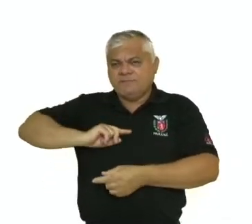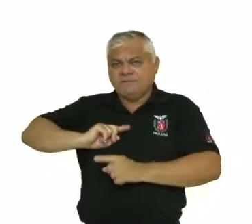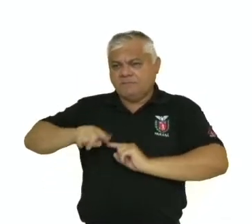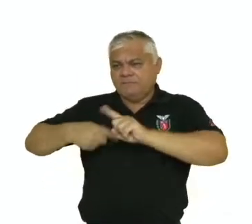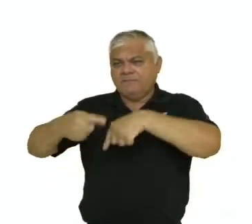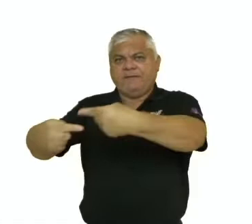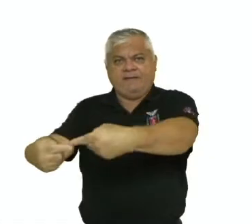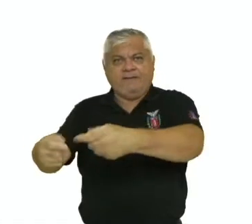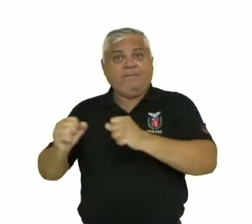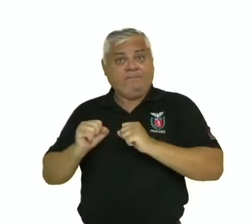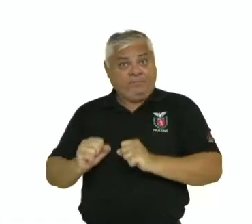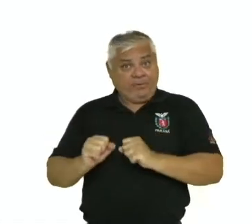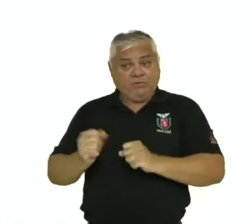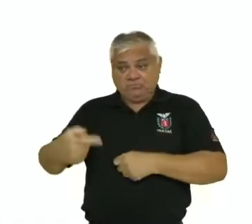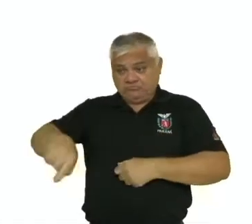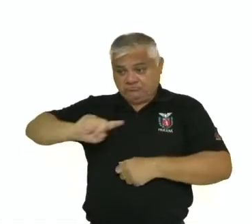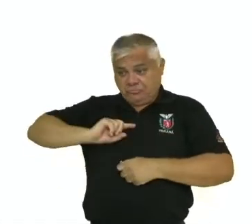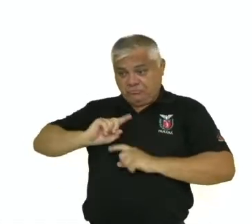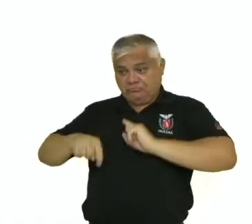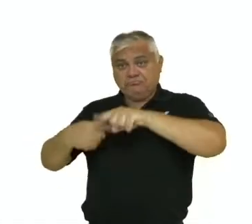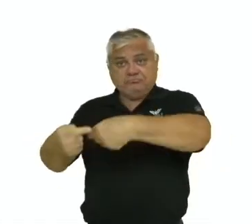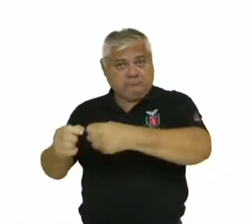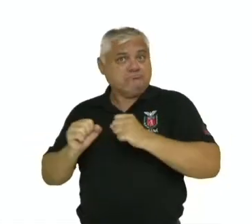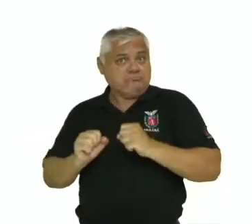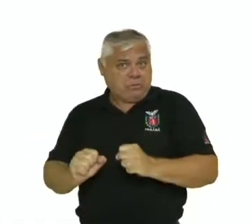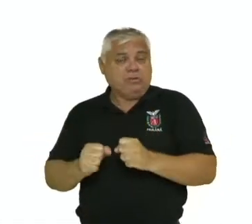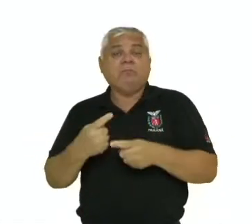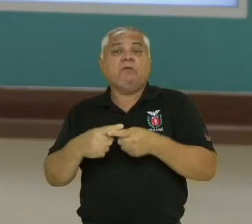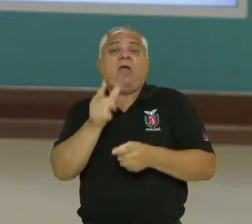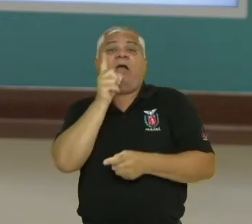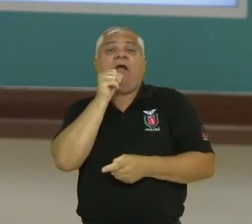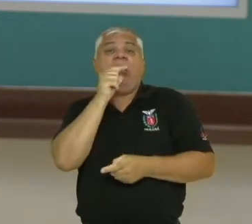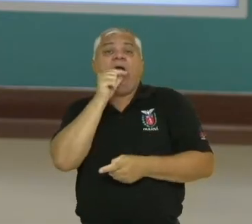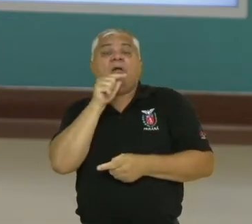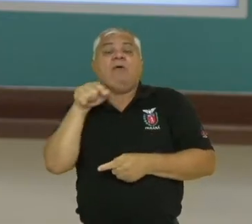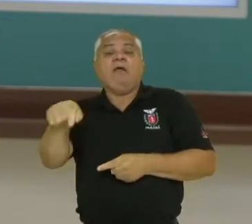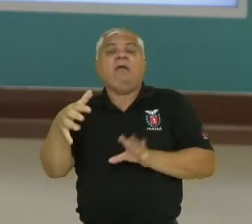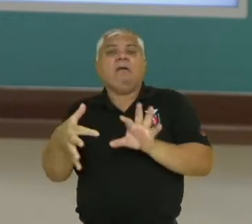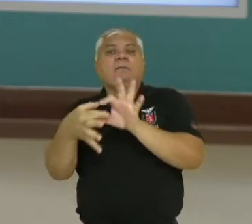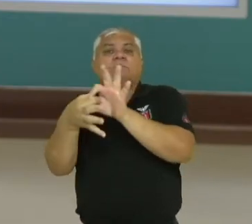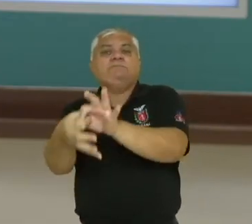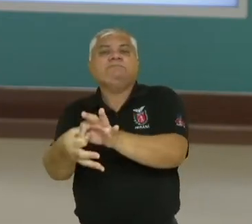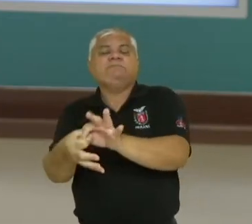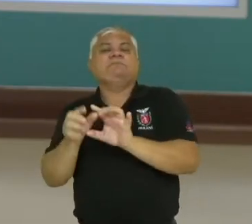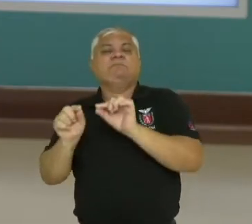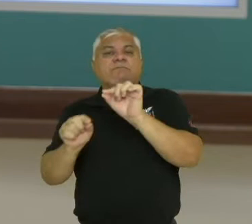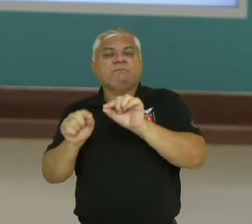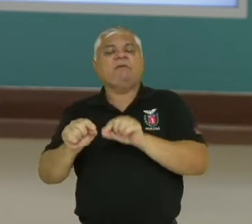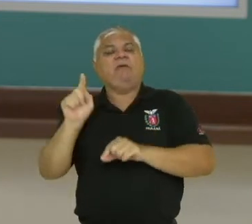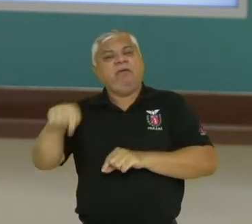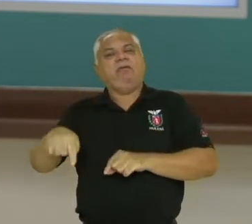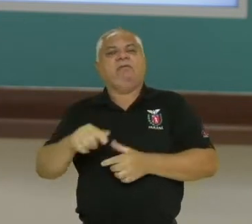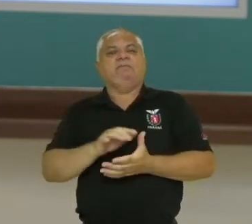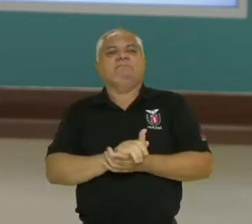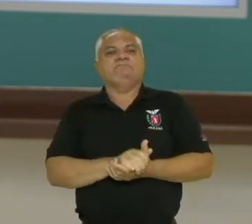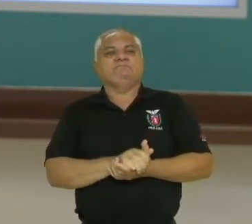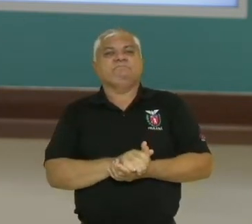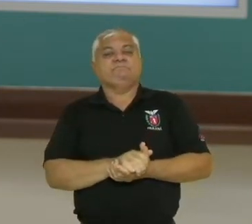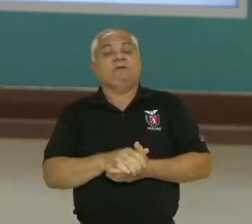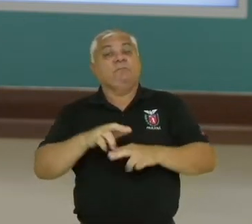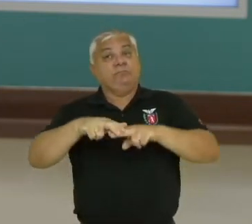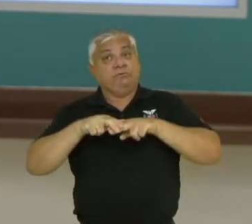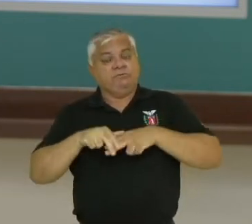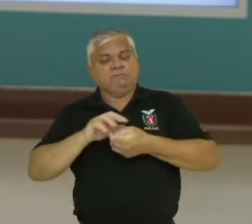a transmissão está associada à água. De alguma maneira está ligada então a essa substância. Por isso